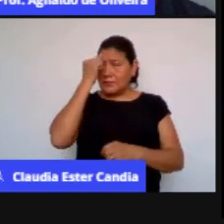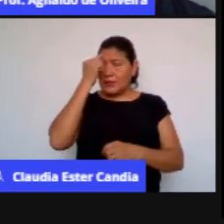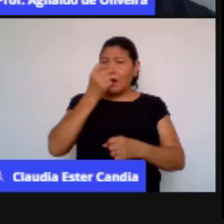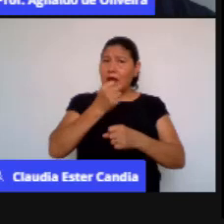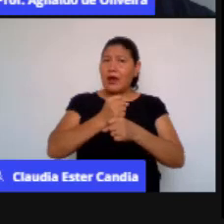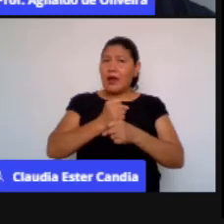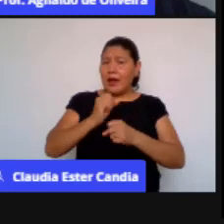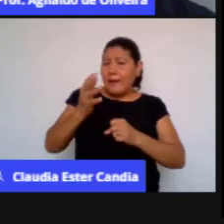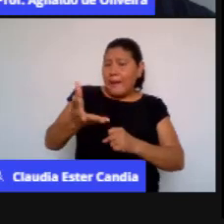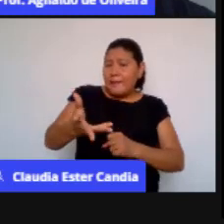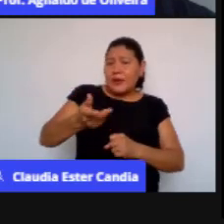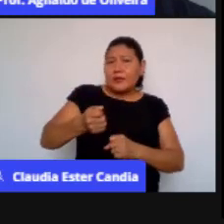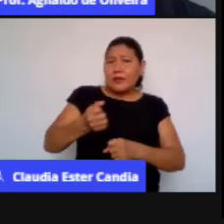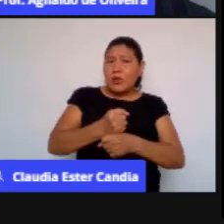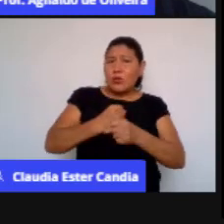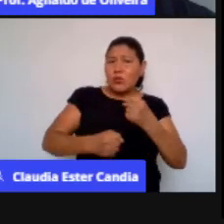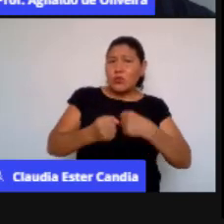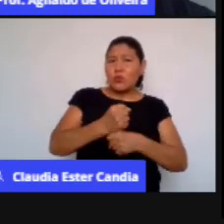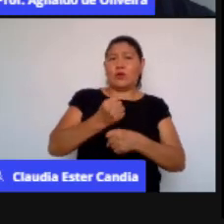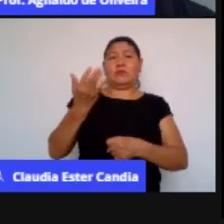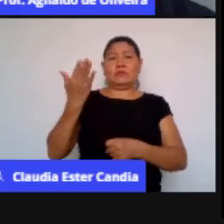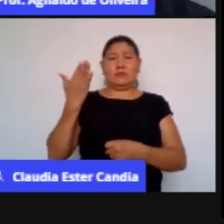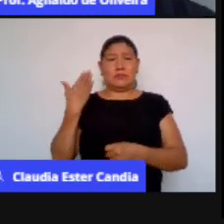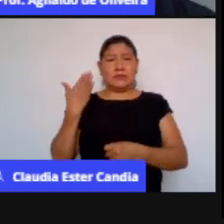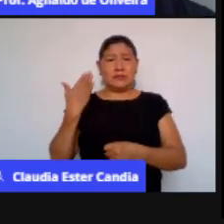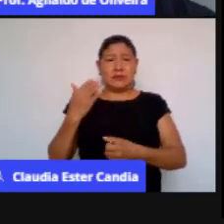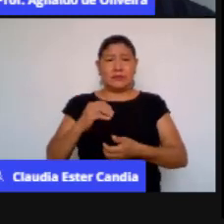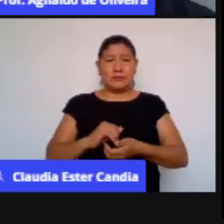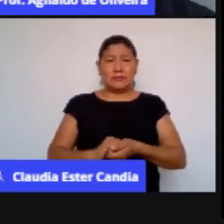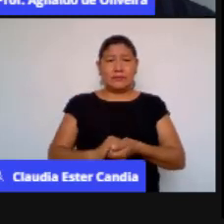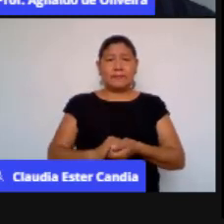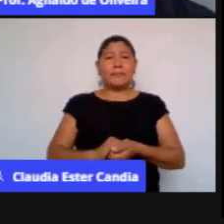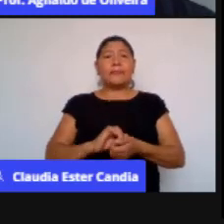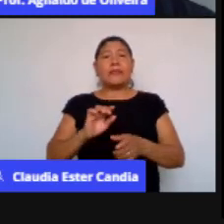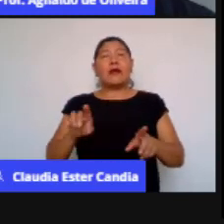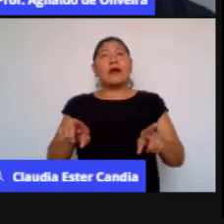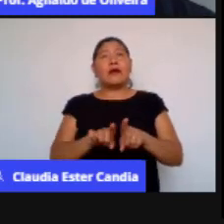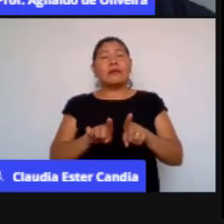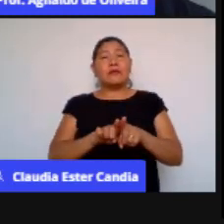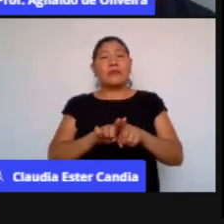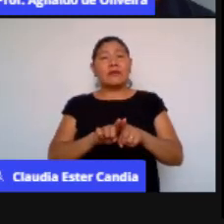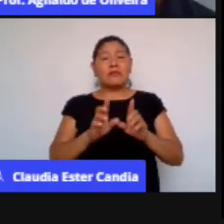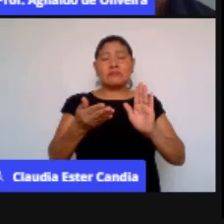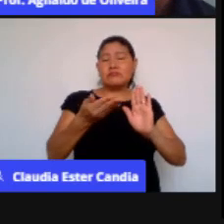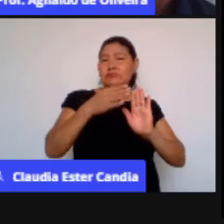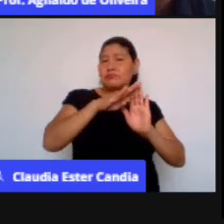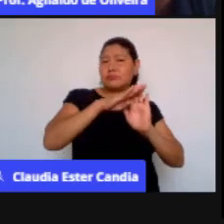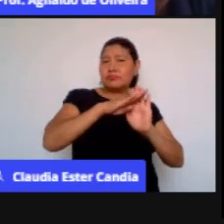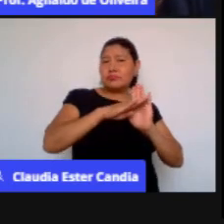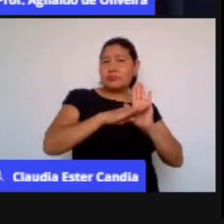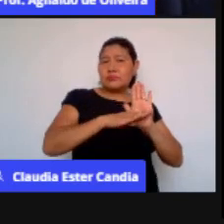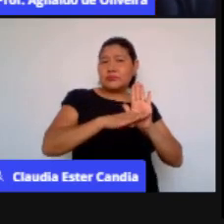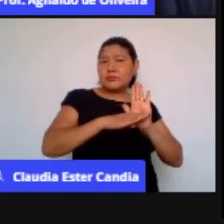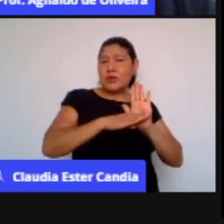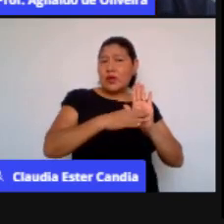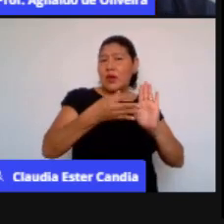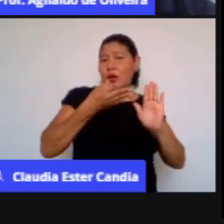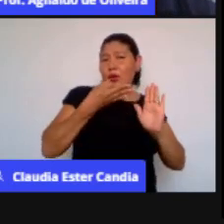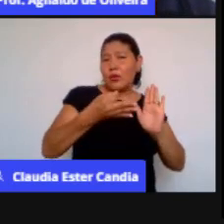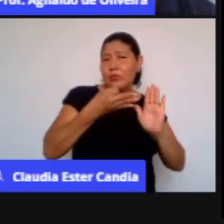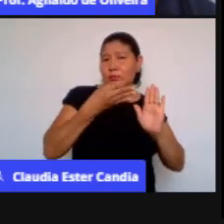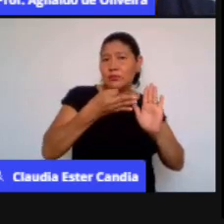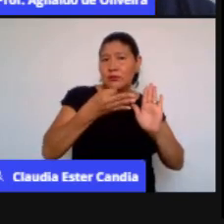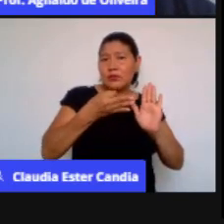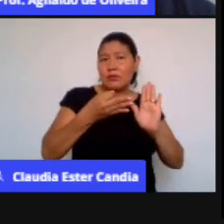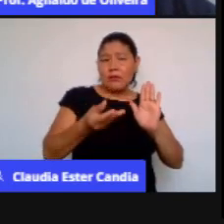tá? Uma outra coisa que a equipe optou em fazer também foram as recomendações, né? Então, a gente deixou algumas recomendações por blocos.